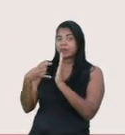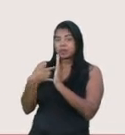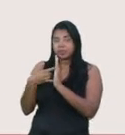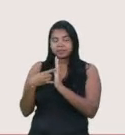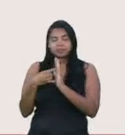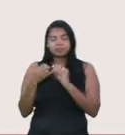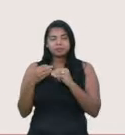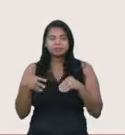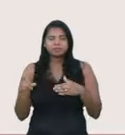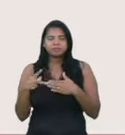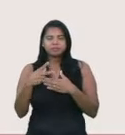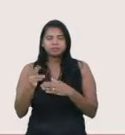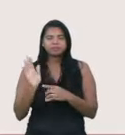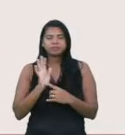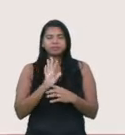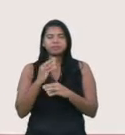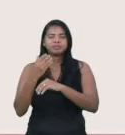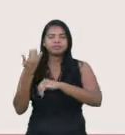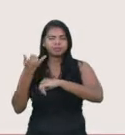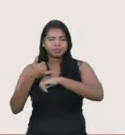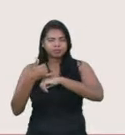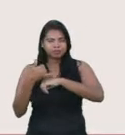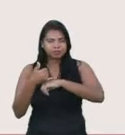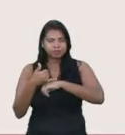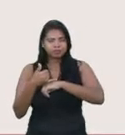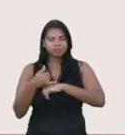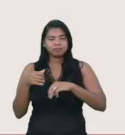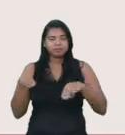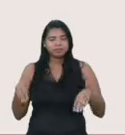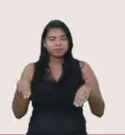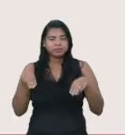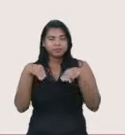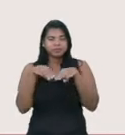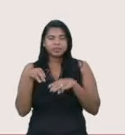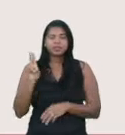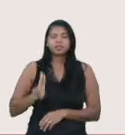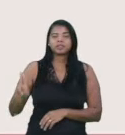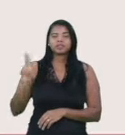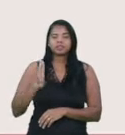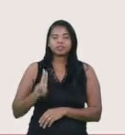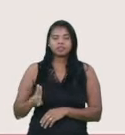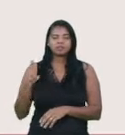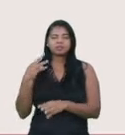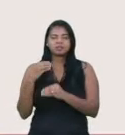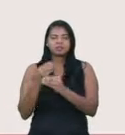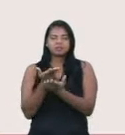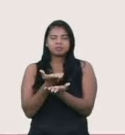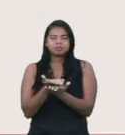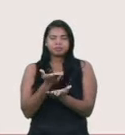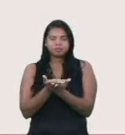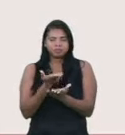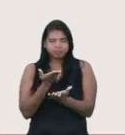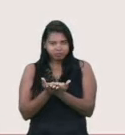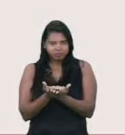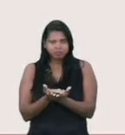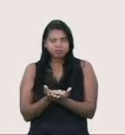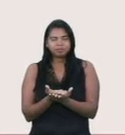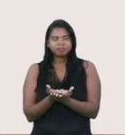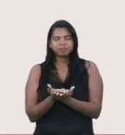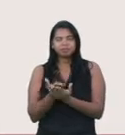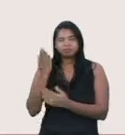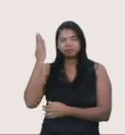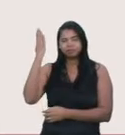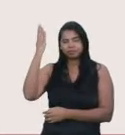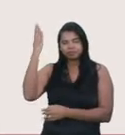constituídas por um certo óxido de ferro. O termo magnetismo foi então usado para designar os estudos das propriedades desses